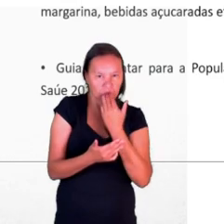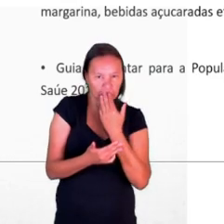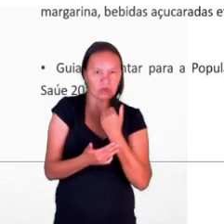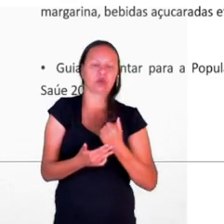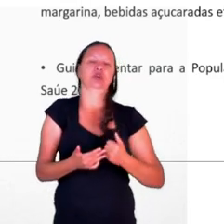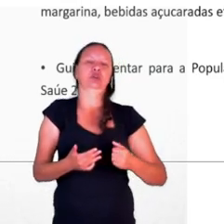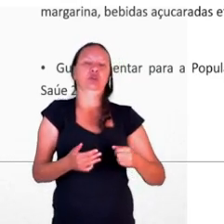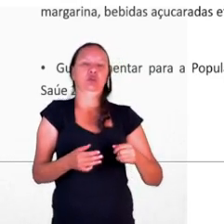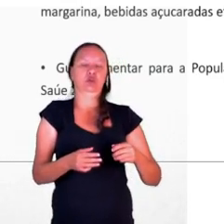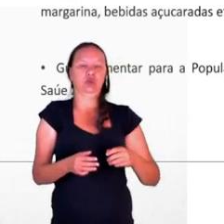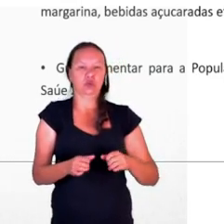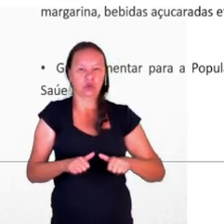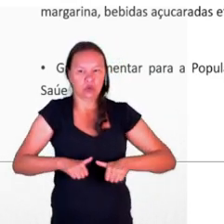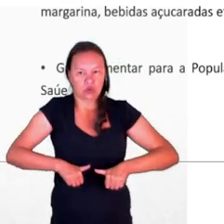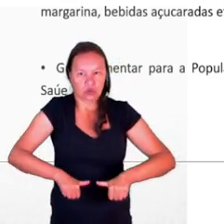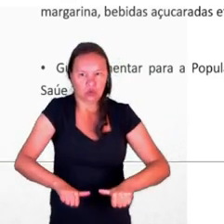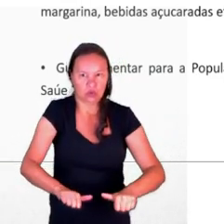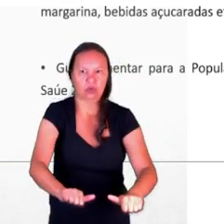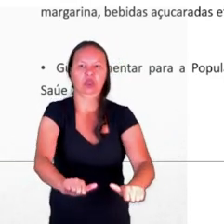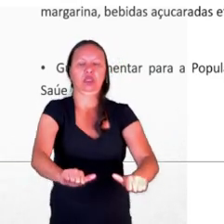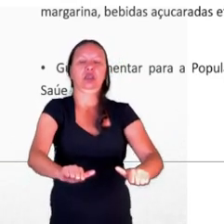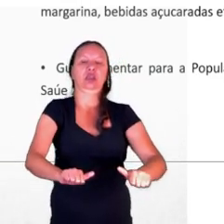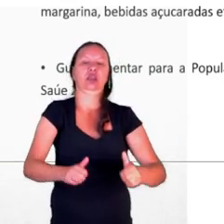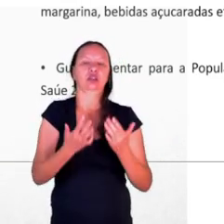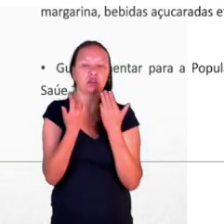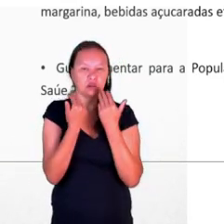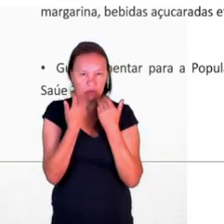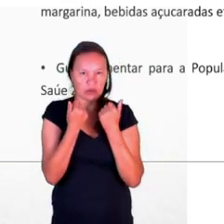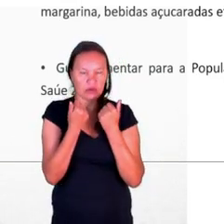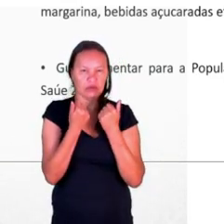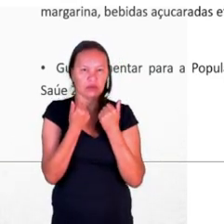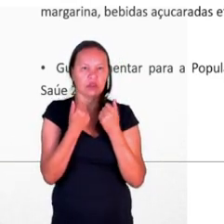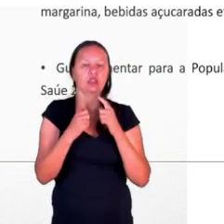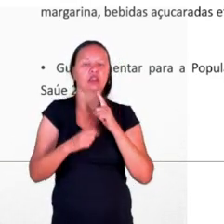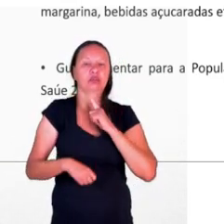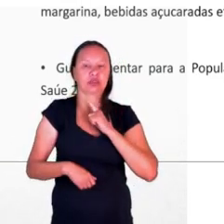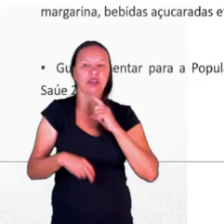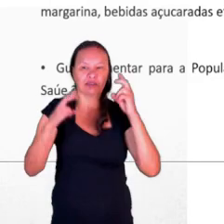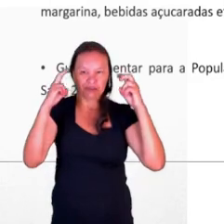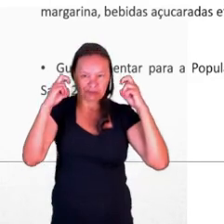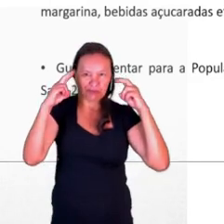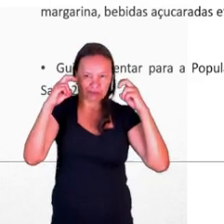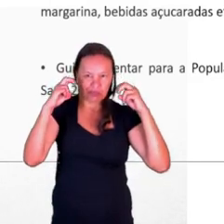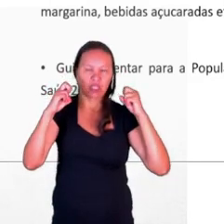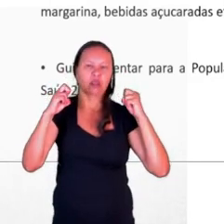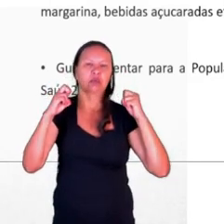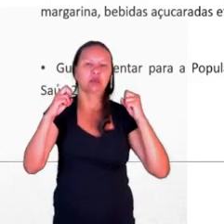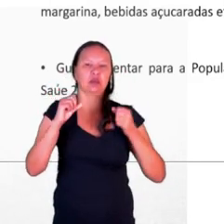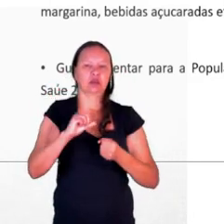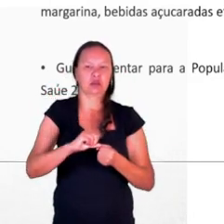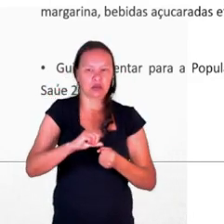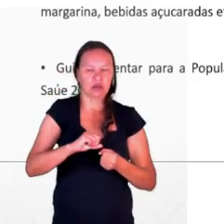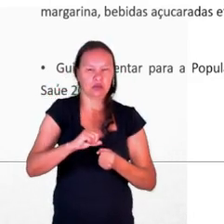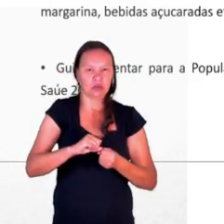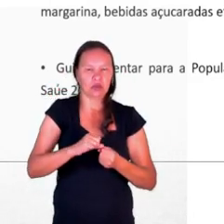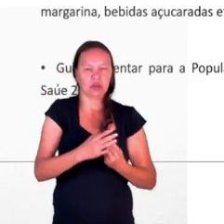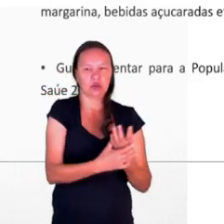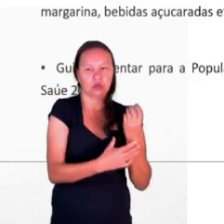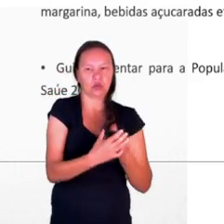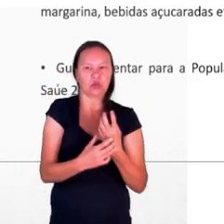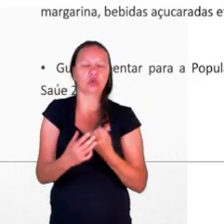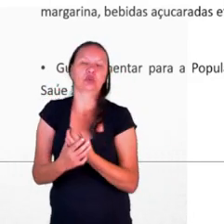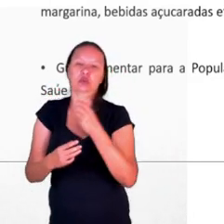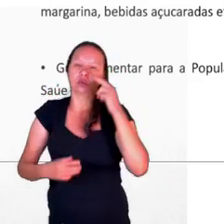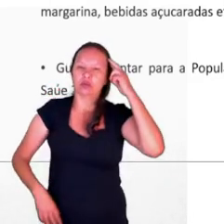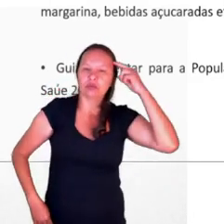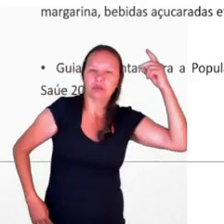alimentos que é uma questão que também H deve ser enfrentada e é tudo fruto da mesma forma de